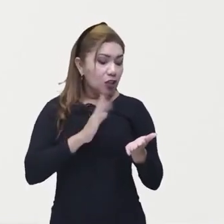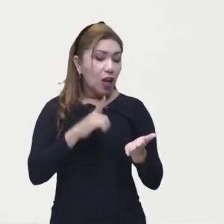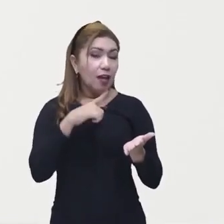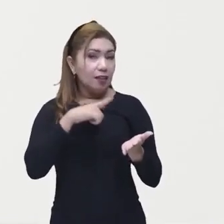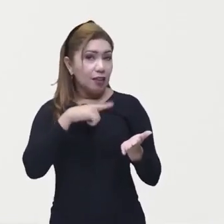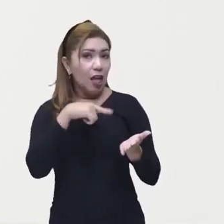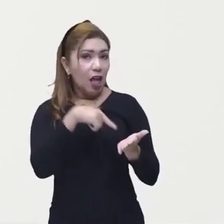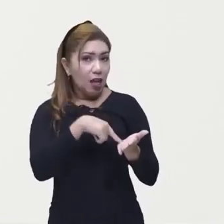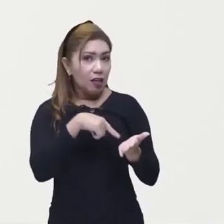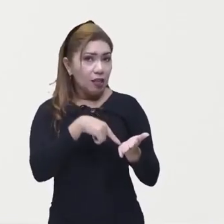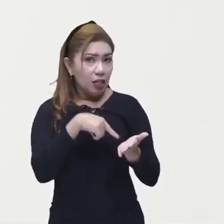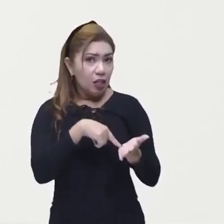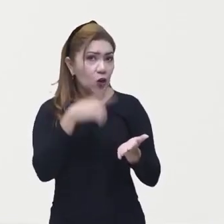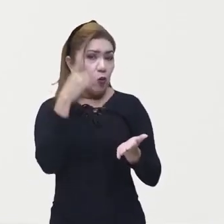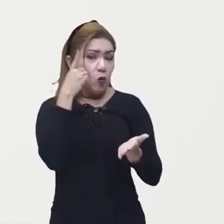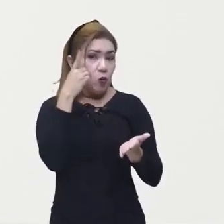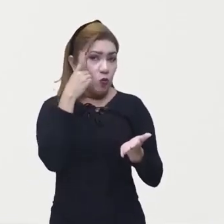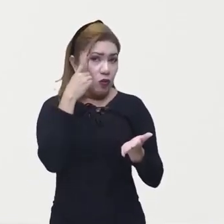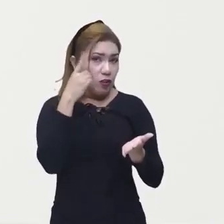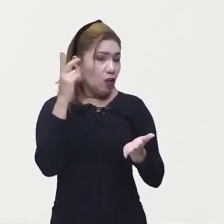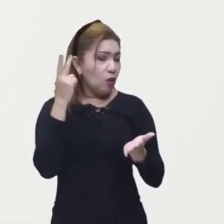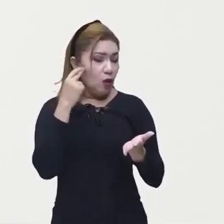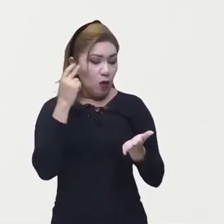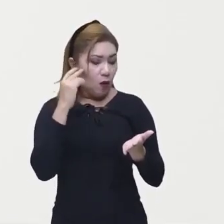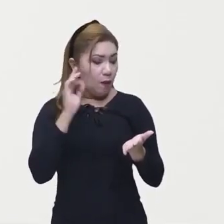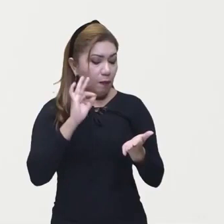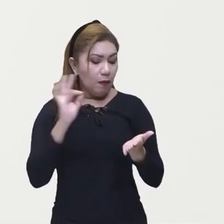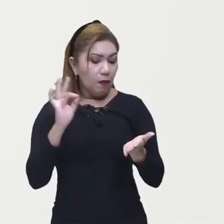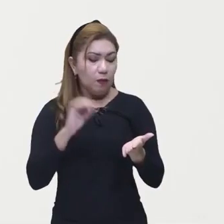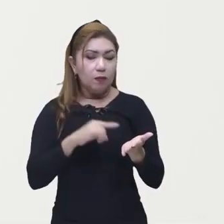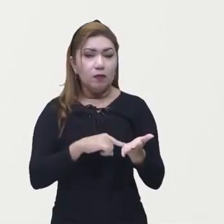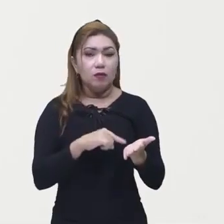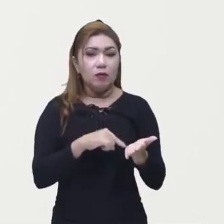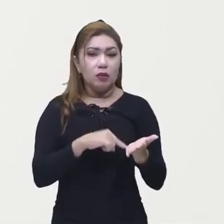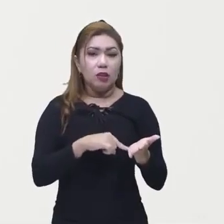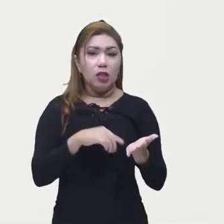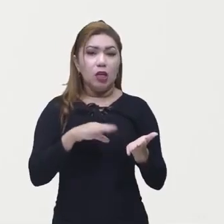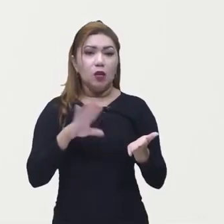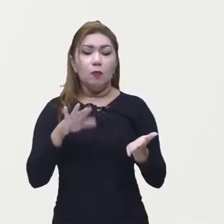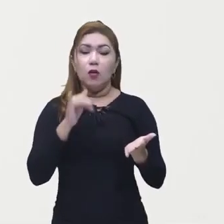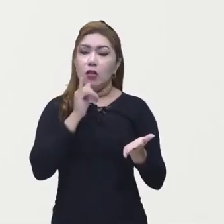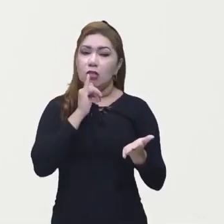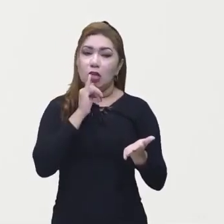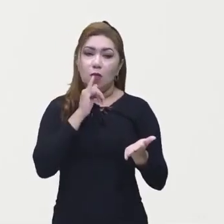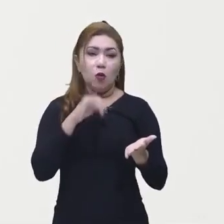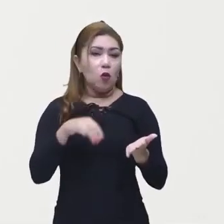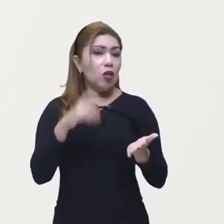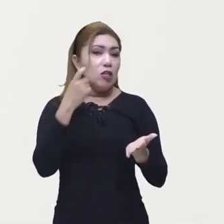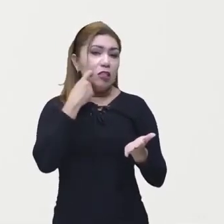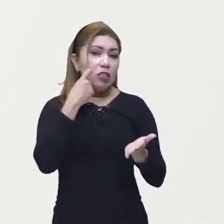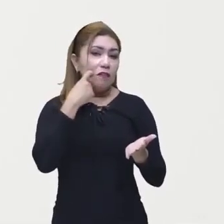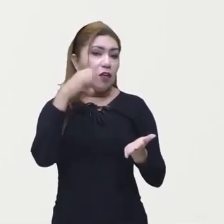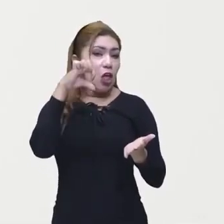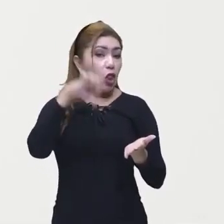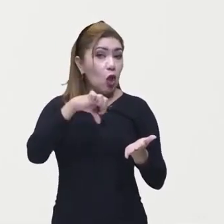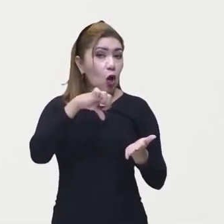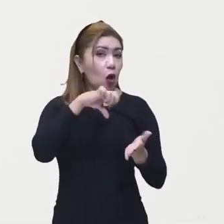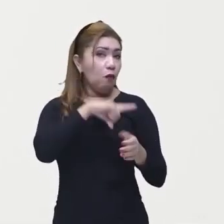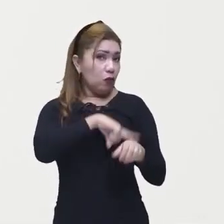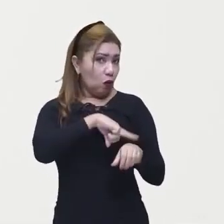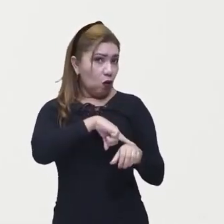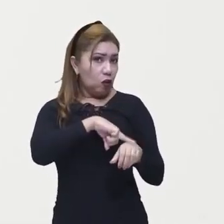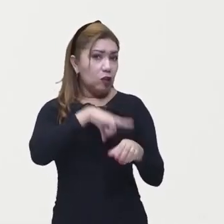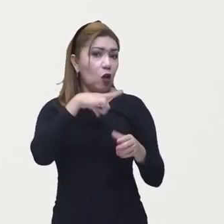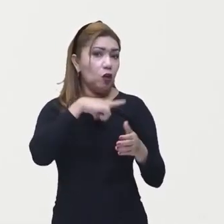E aí, eu quero marcar o seguinte: que às 9 horas eu tenho um niver, né? O famoso